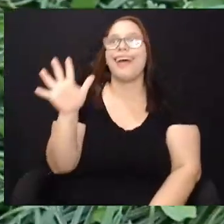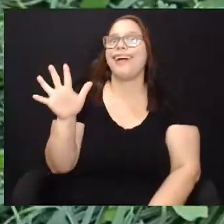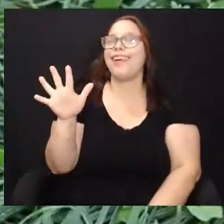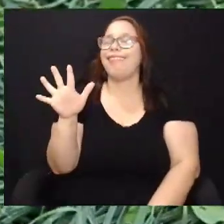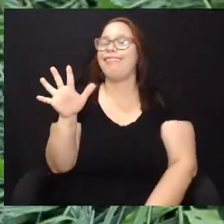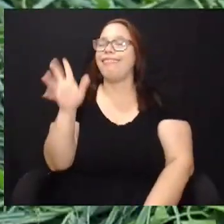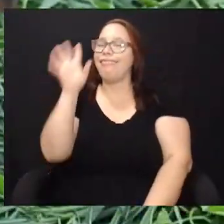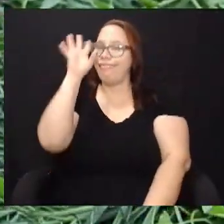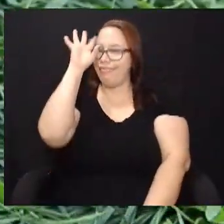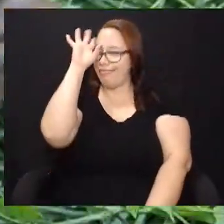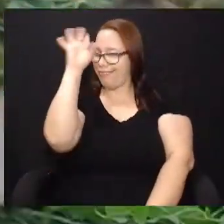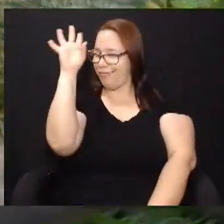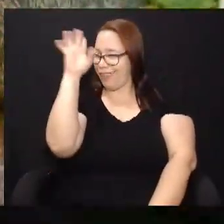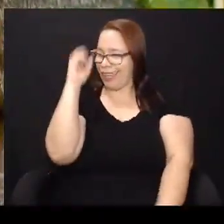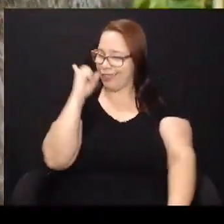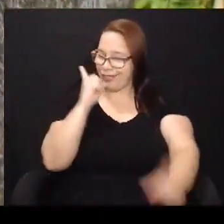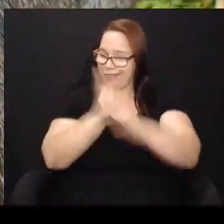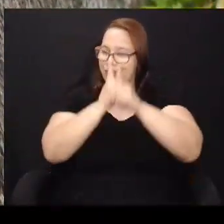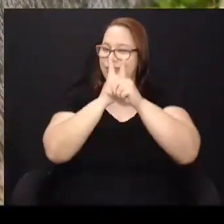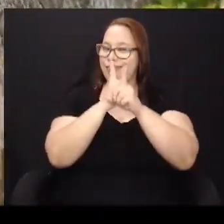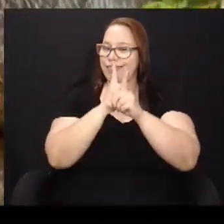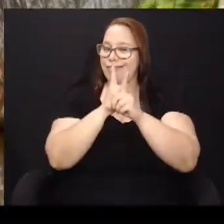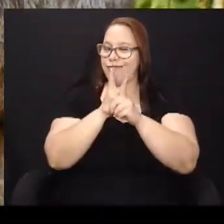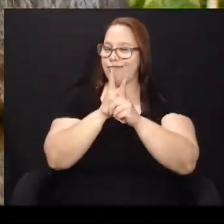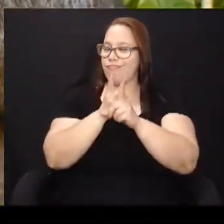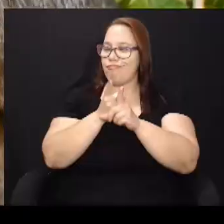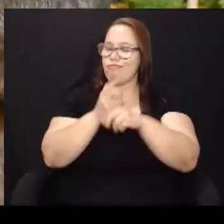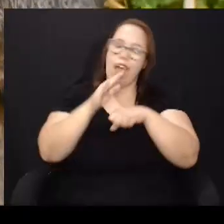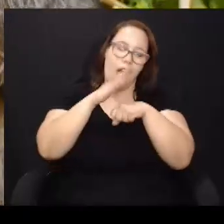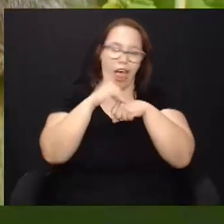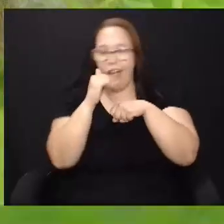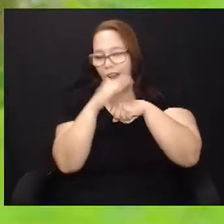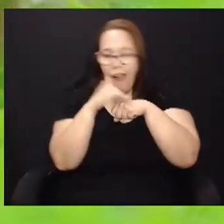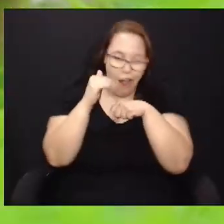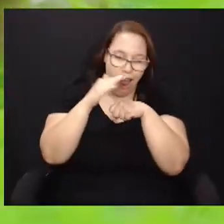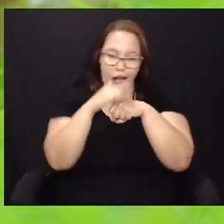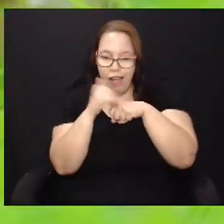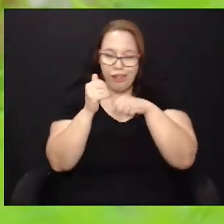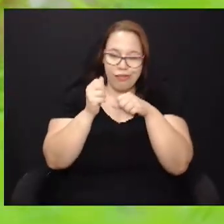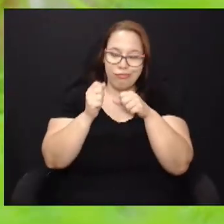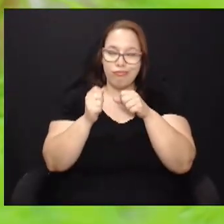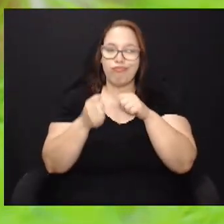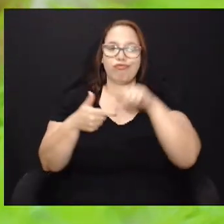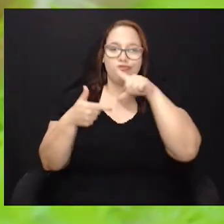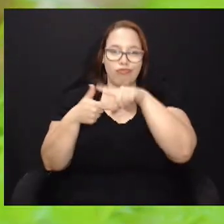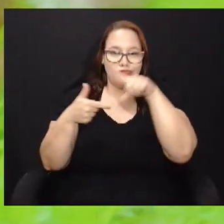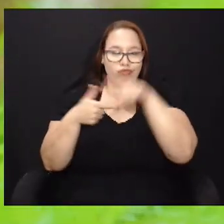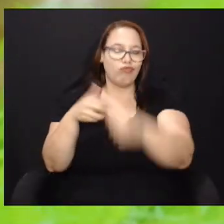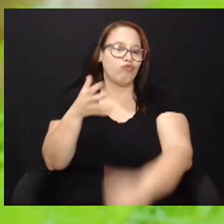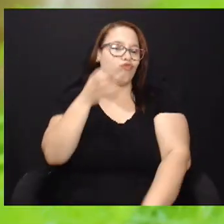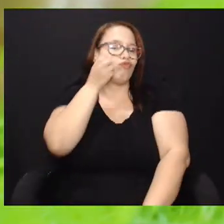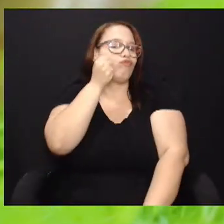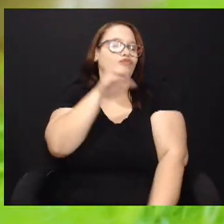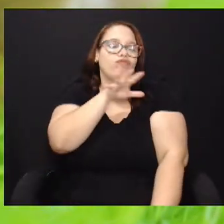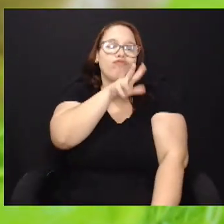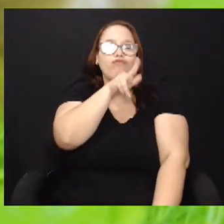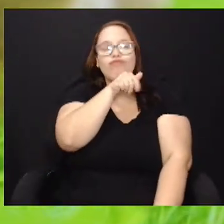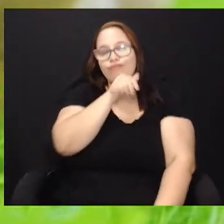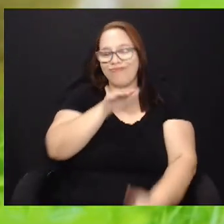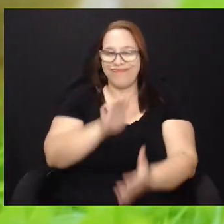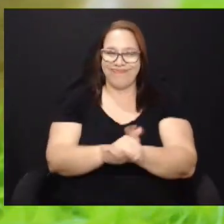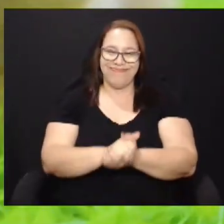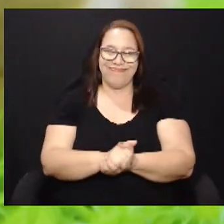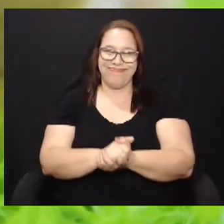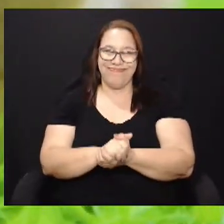em te encontrar e te encher de carinho. Está no ar, Adote um Bichinho, a chance